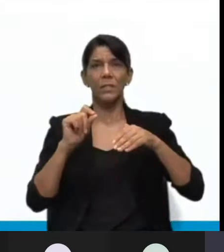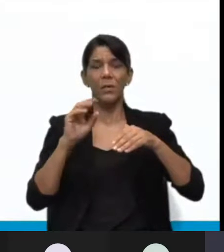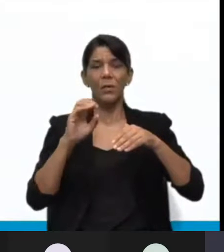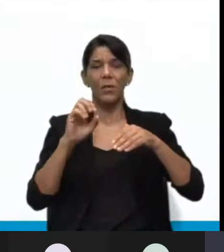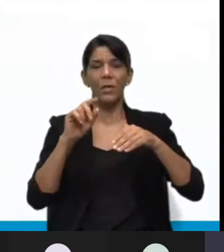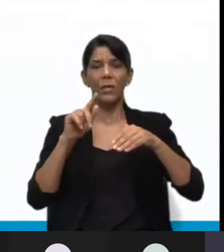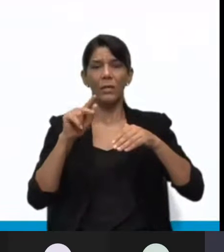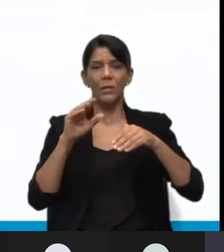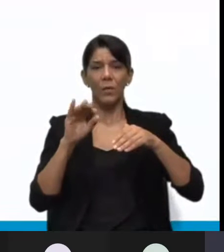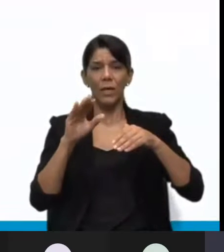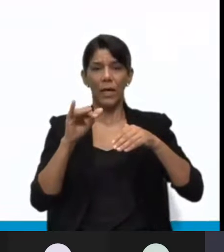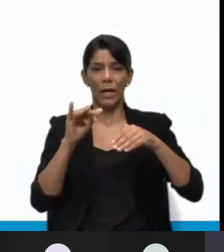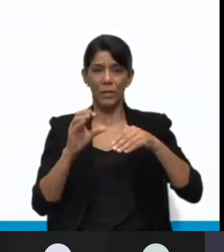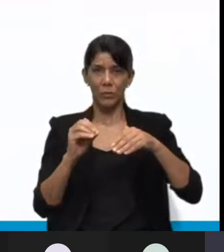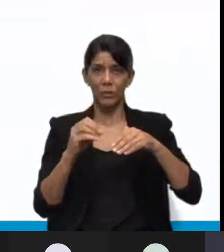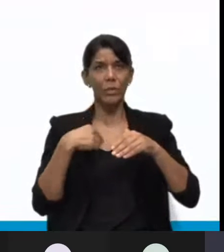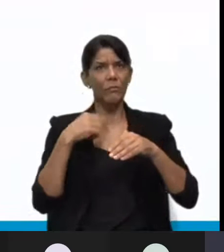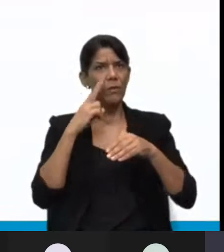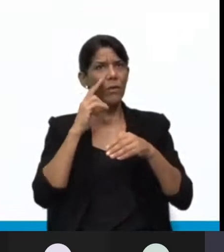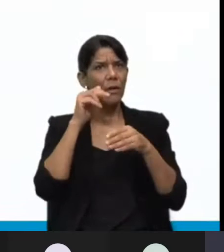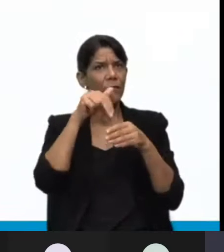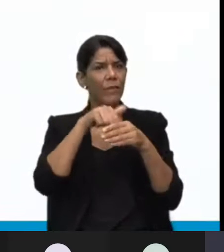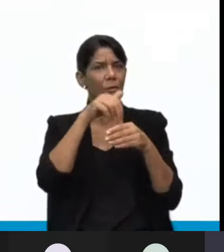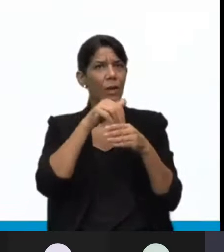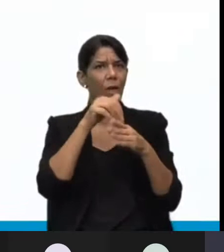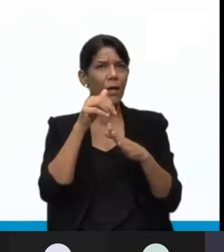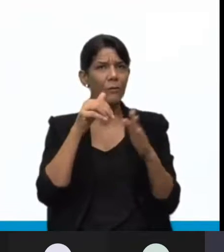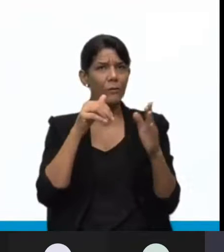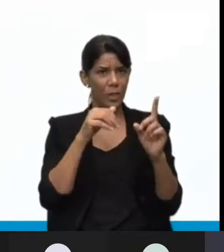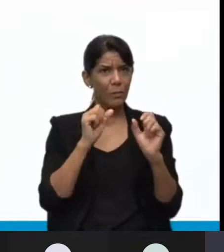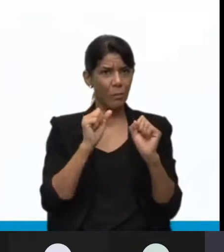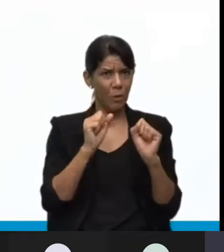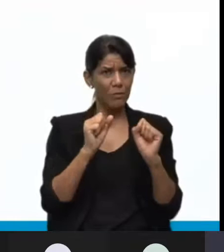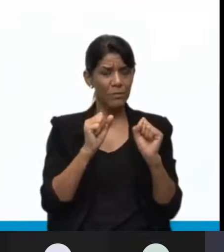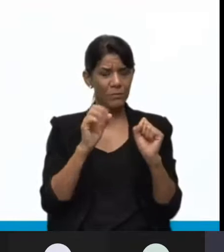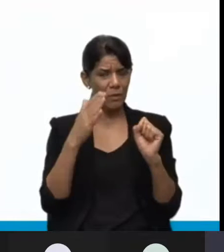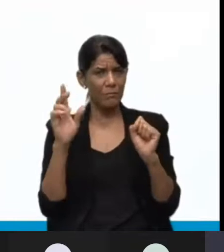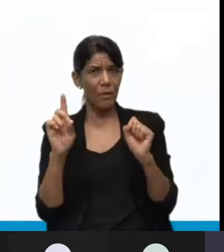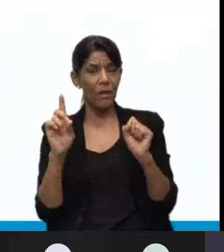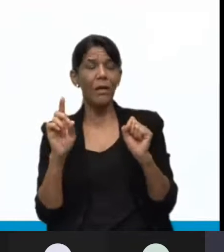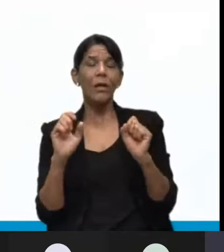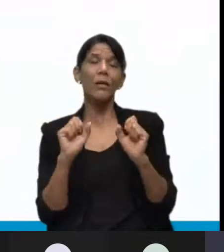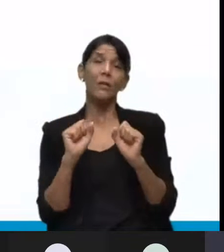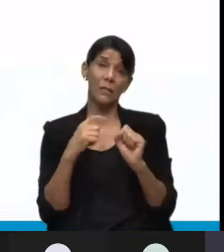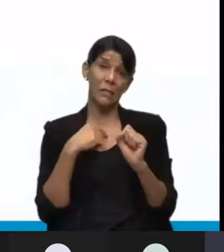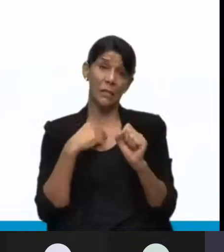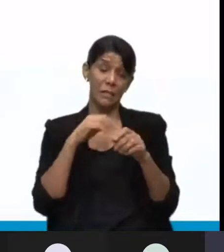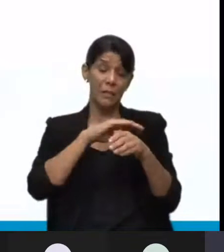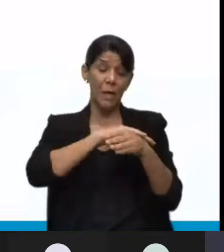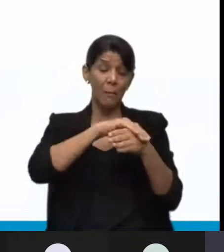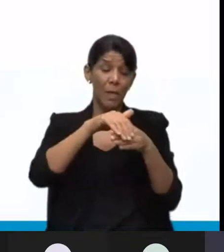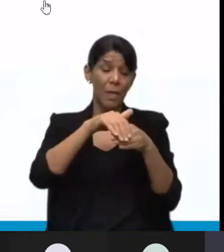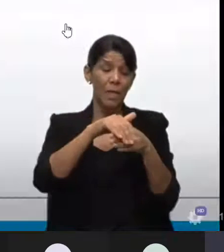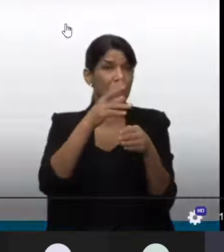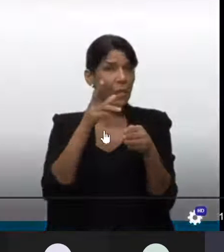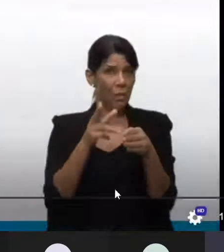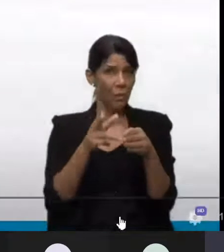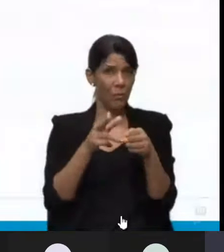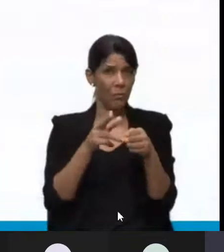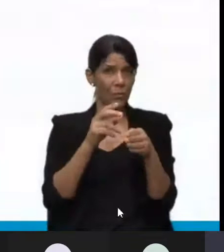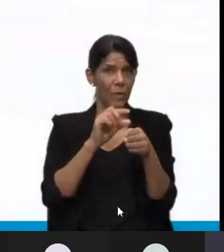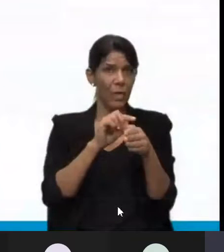meu endocárdio. Ah, mas eu quero olhar aqui no ventrículo direito, não pode? Pode também. Vai ser a mesma coisa. Aqui na minha parede eu vou ter a mesma